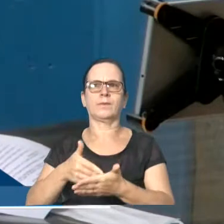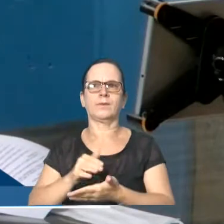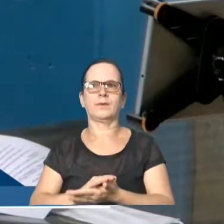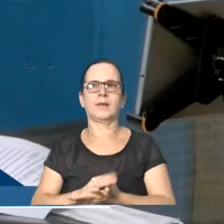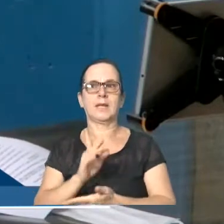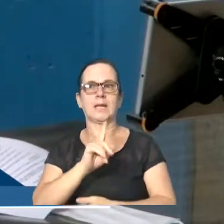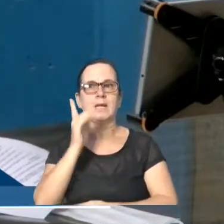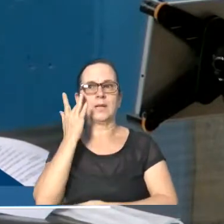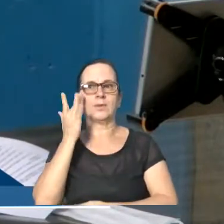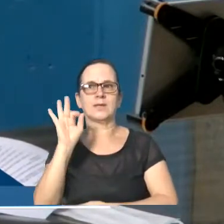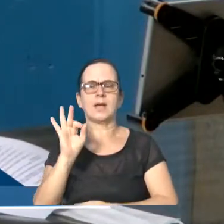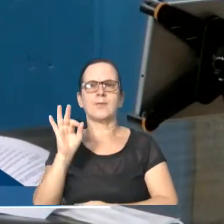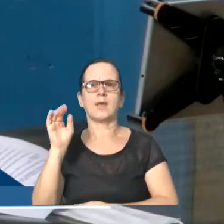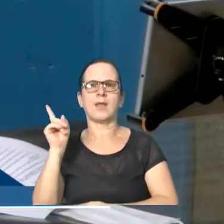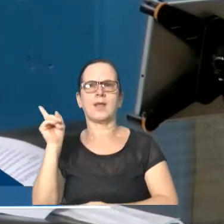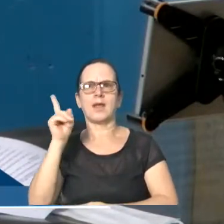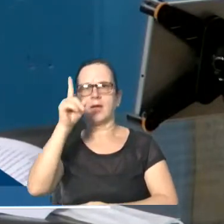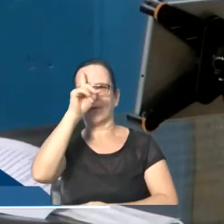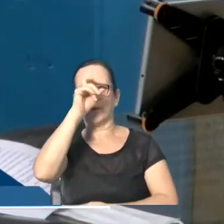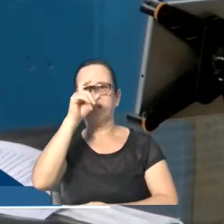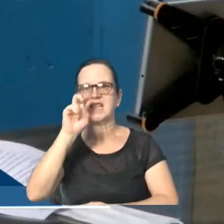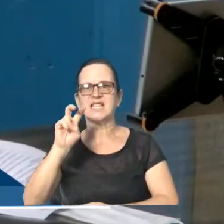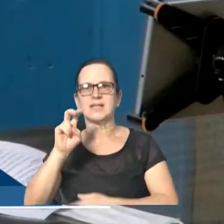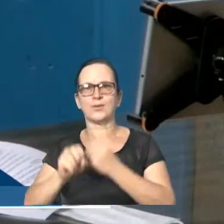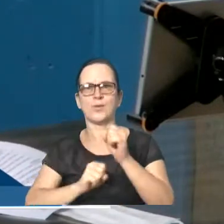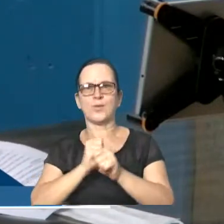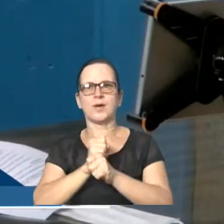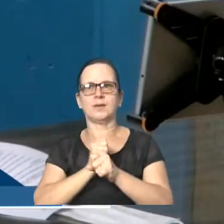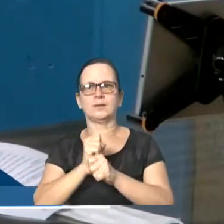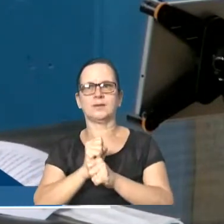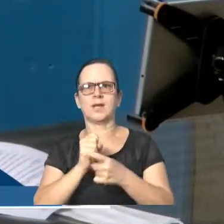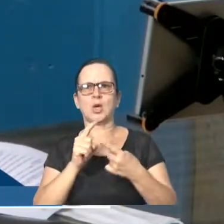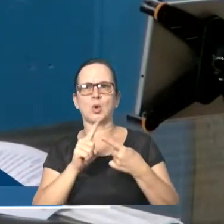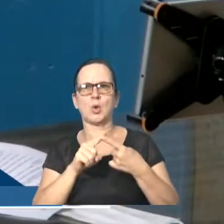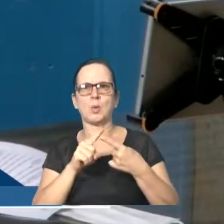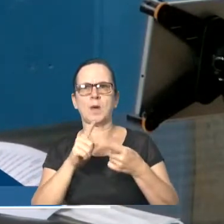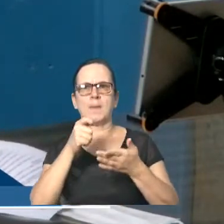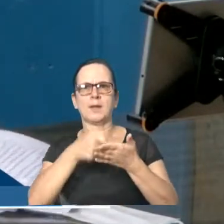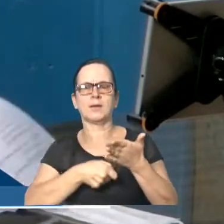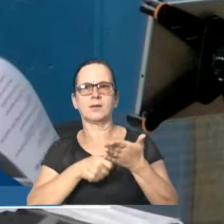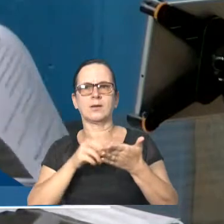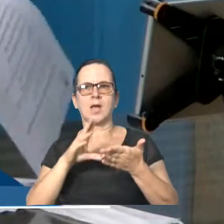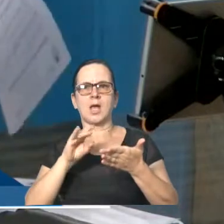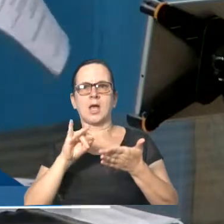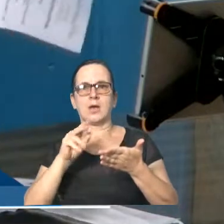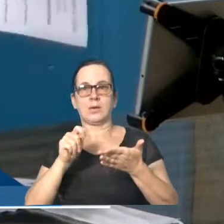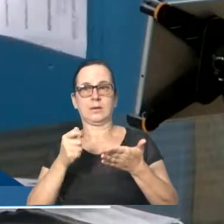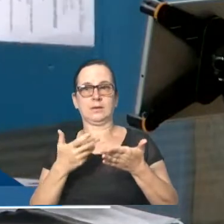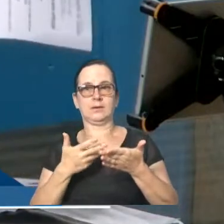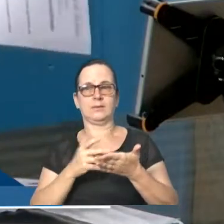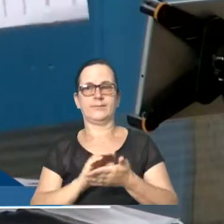não sabem. A fundação está aí faz 5 anos. Não tem uma prestação de contas.